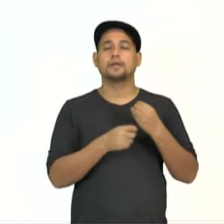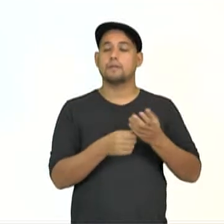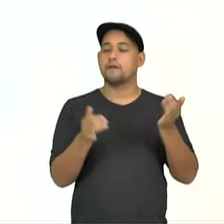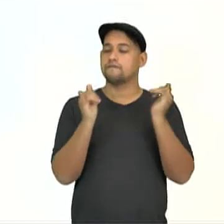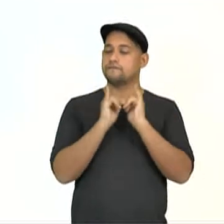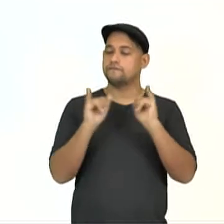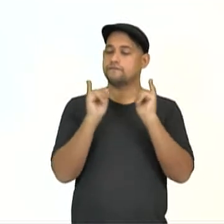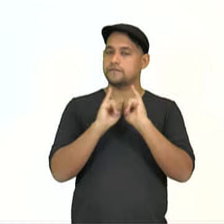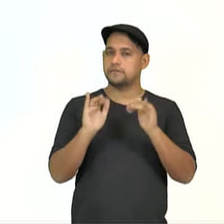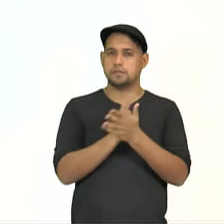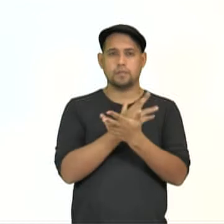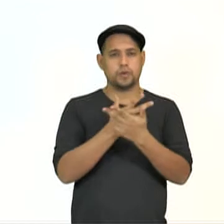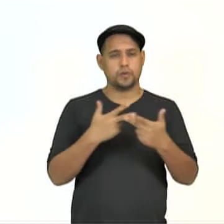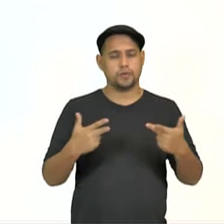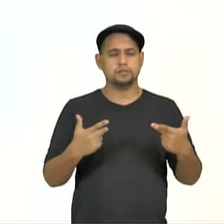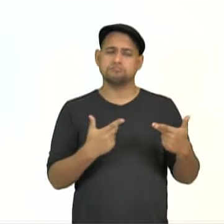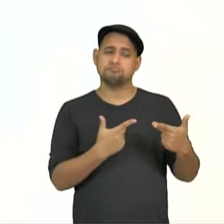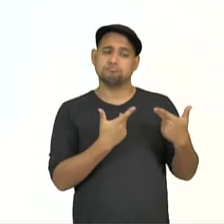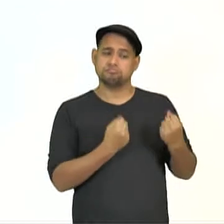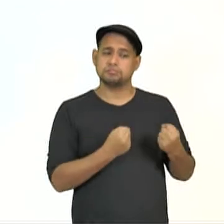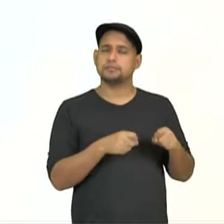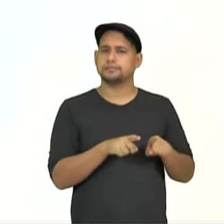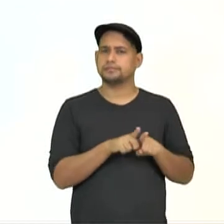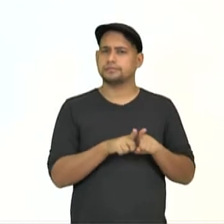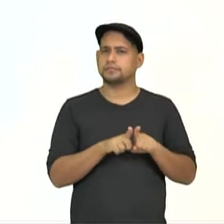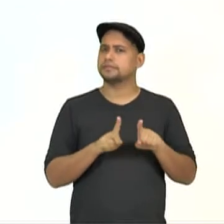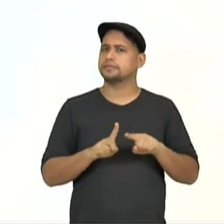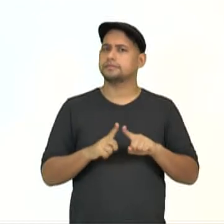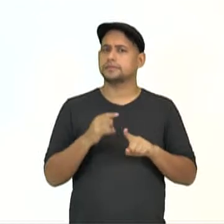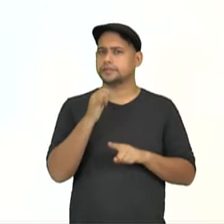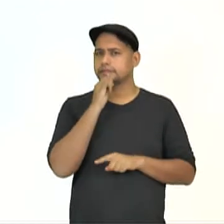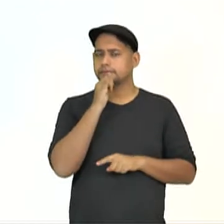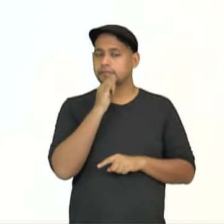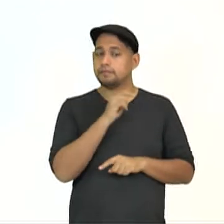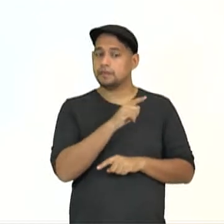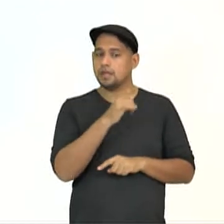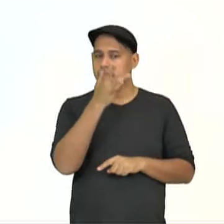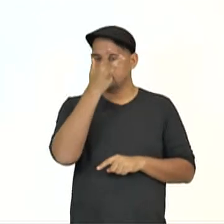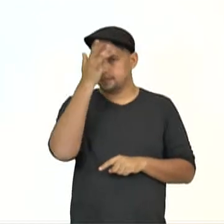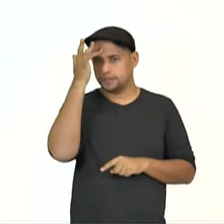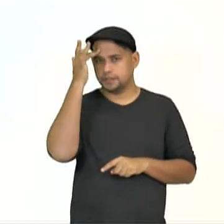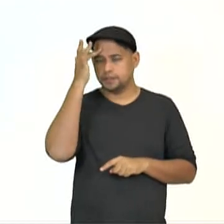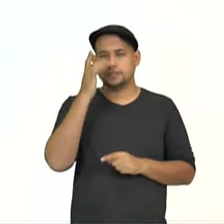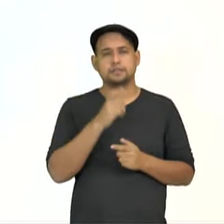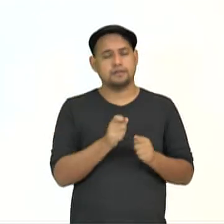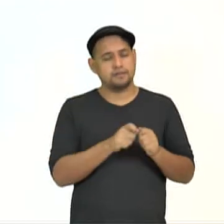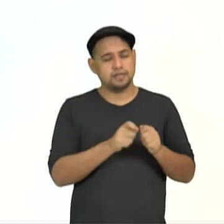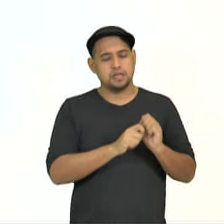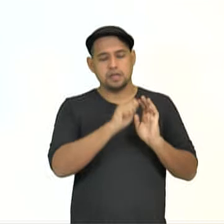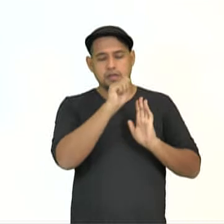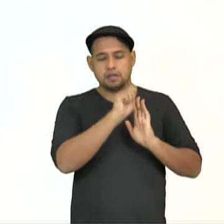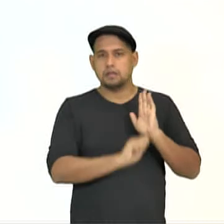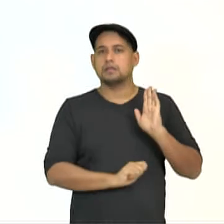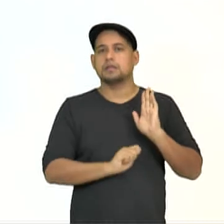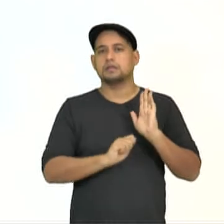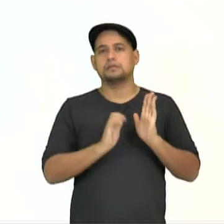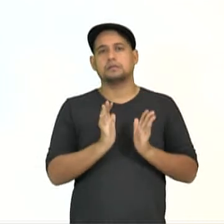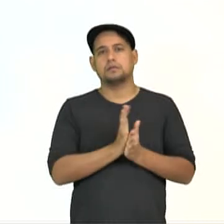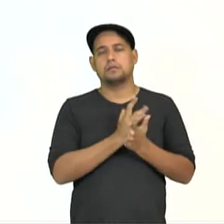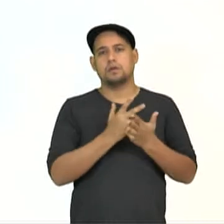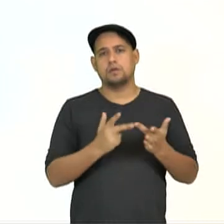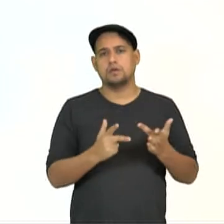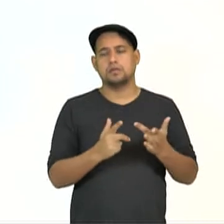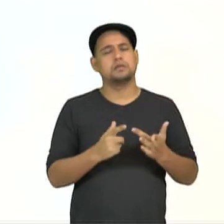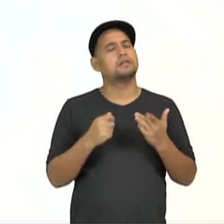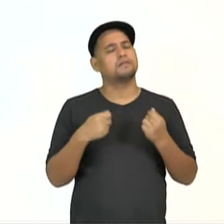anunciar algo, uma citação. Então, quando o autor ele vai expressar no texto uma citação, ele